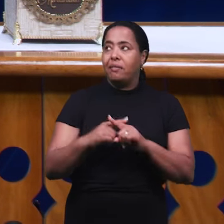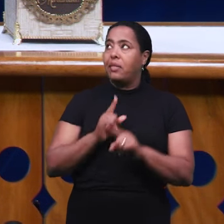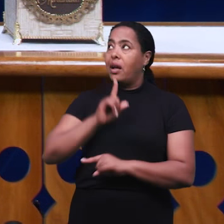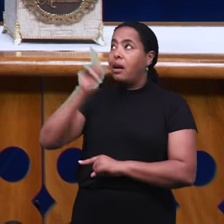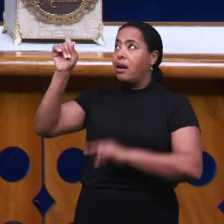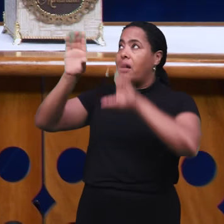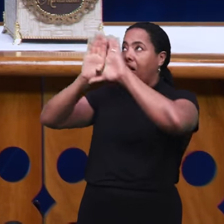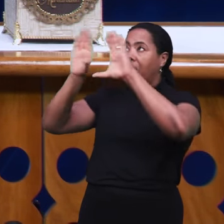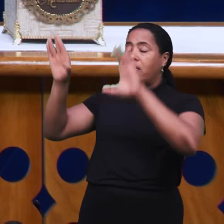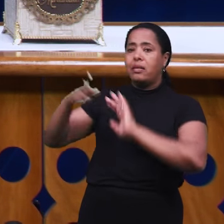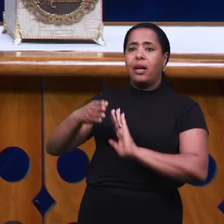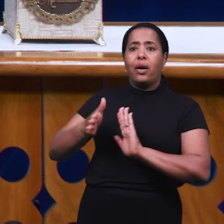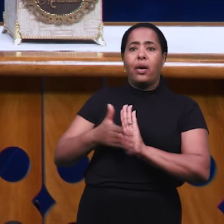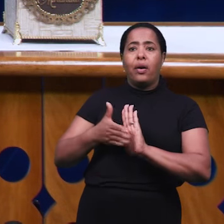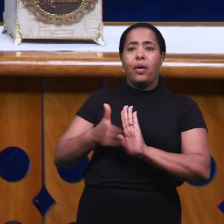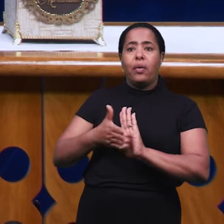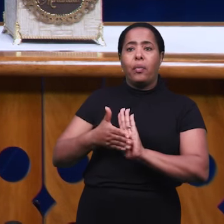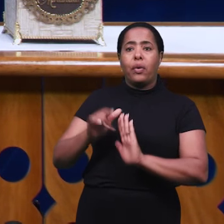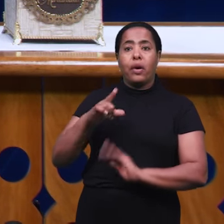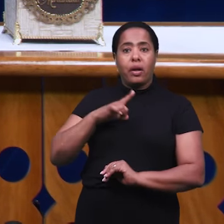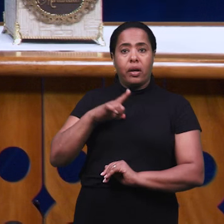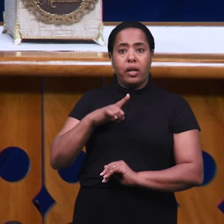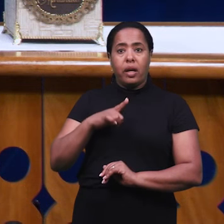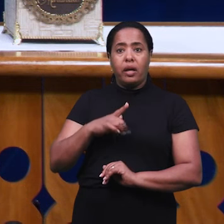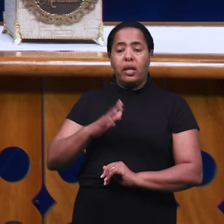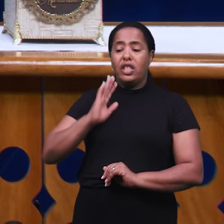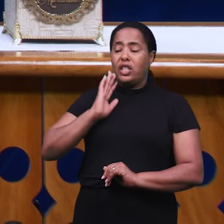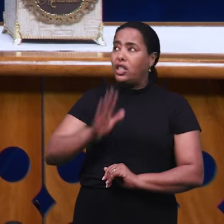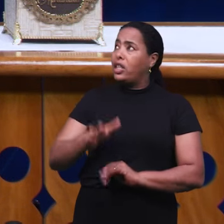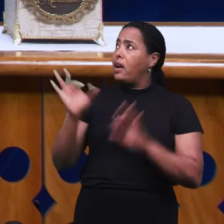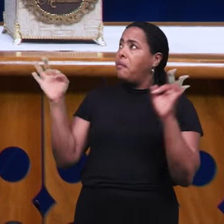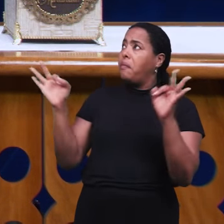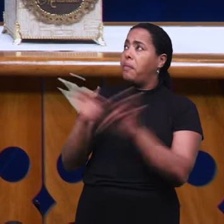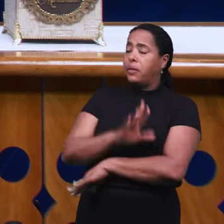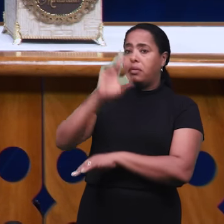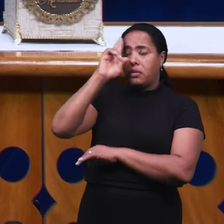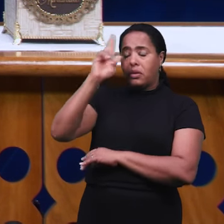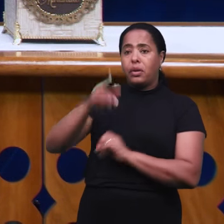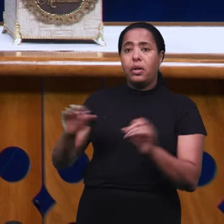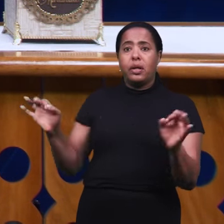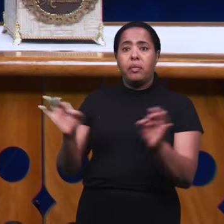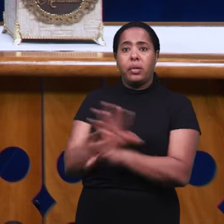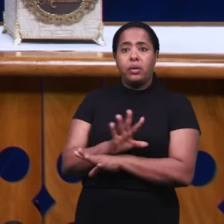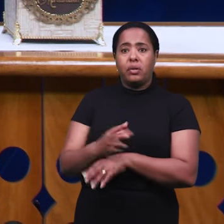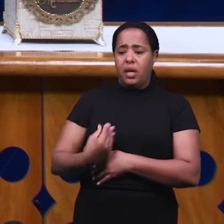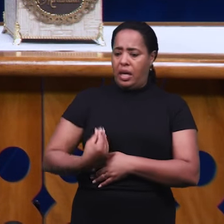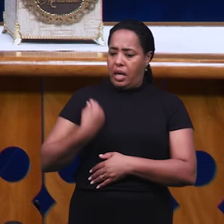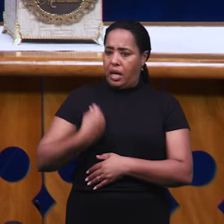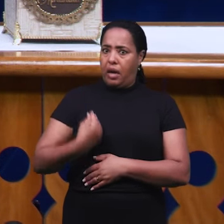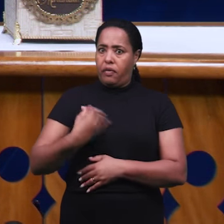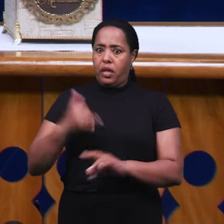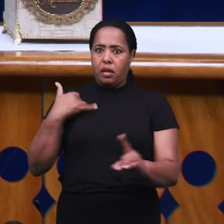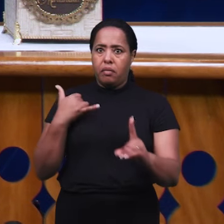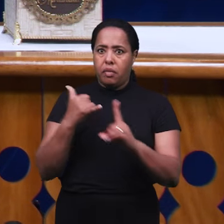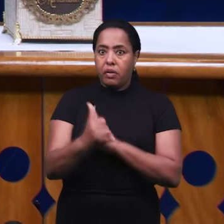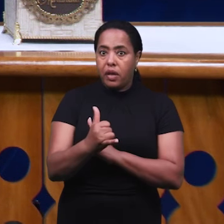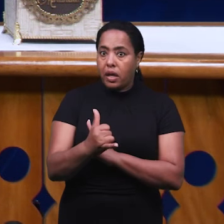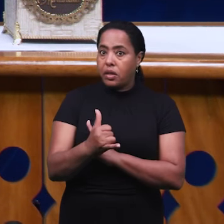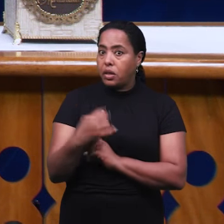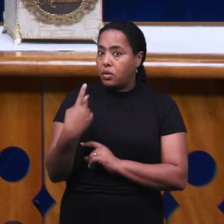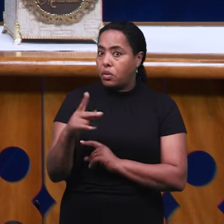na eternidade. Existe algo já traçado pelo Senhor, e a sua vida é